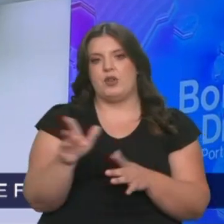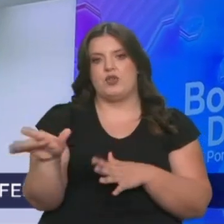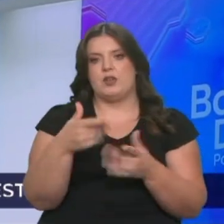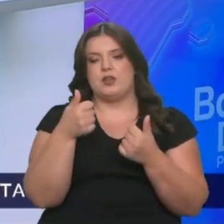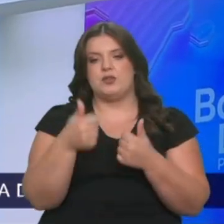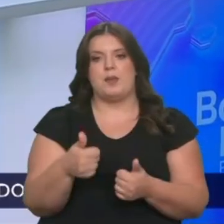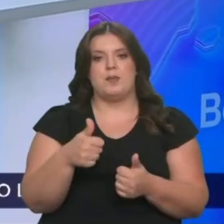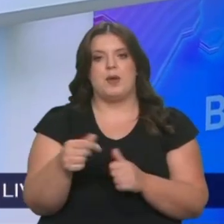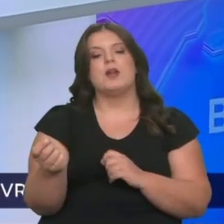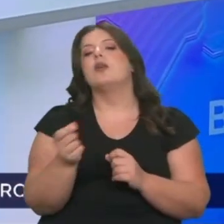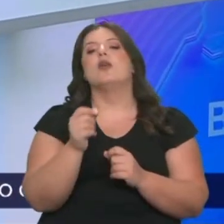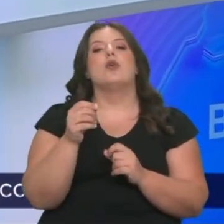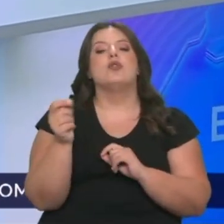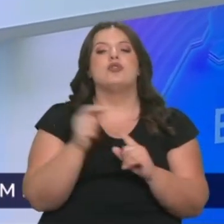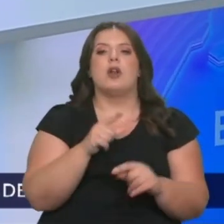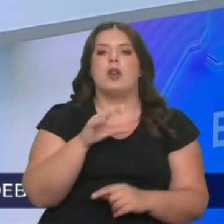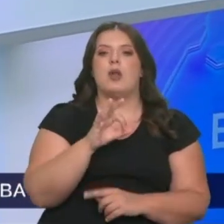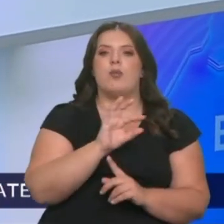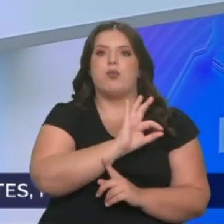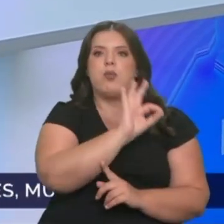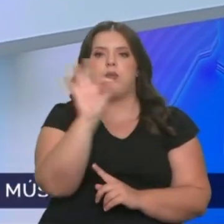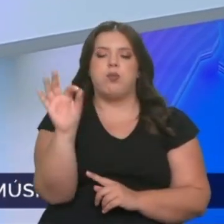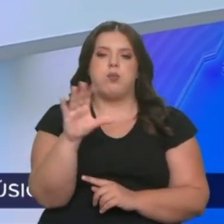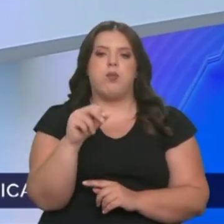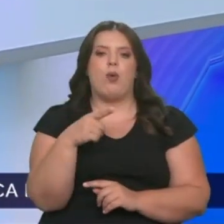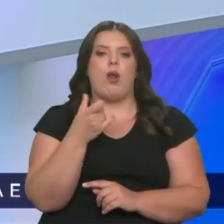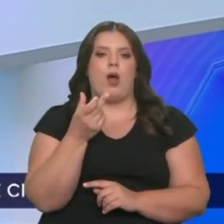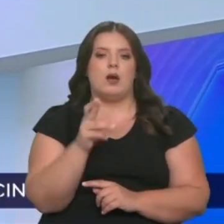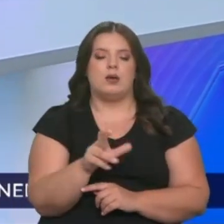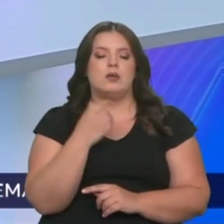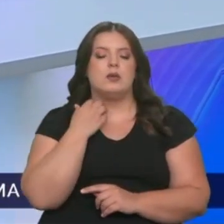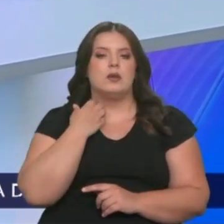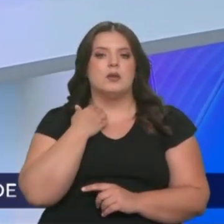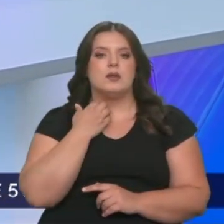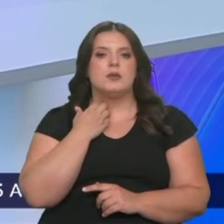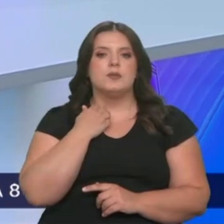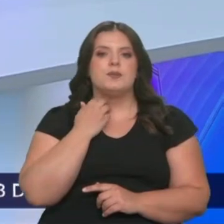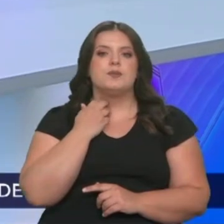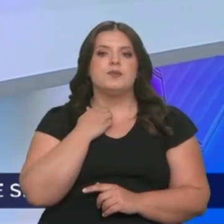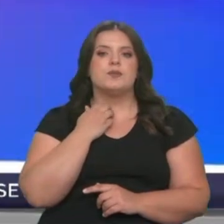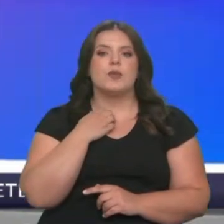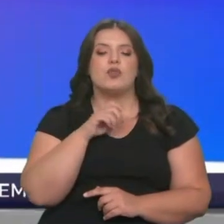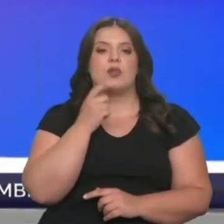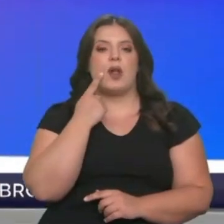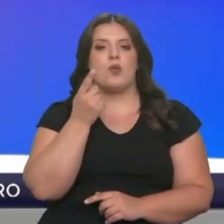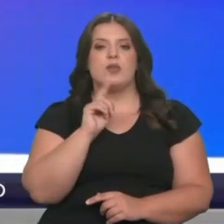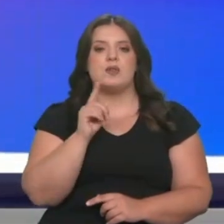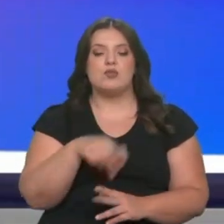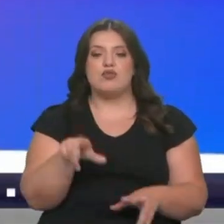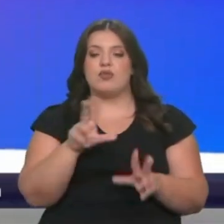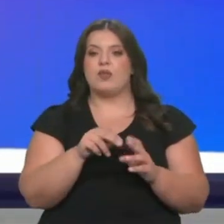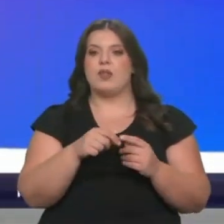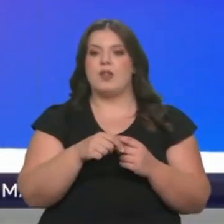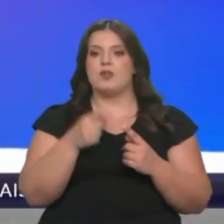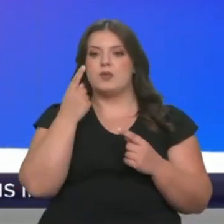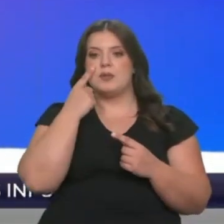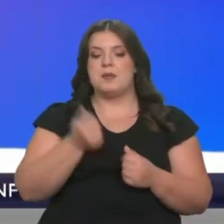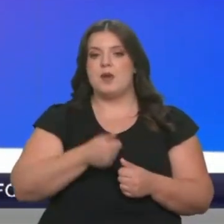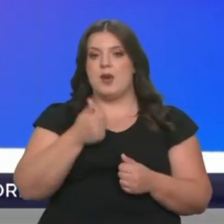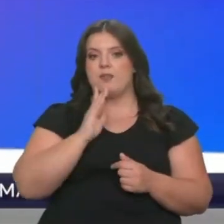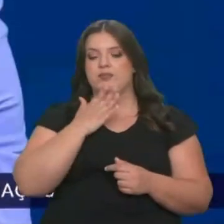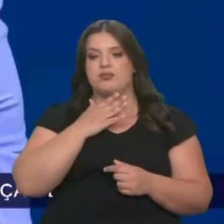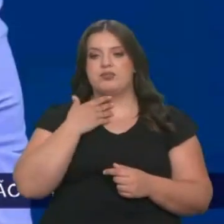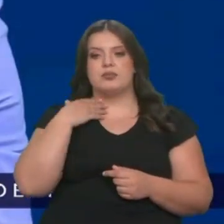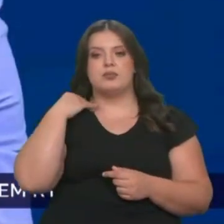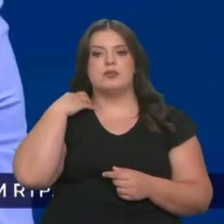começar com a estrela polar. Todos conhecemos a estrela polar, mas parece que há aí novidades que ficamos a conhecê-la melhor, não é?